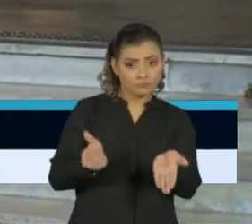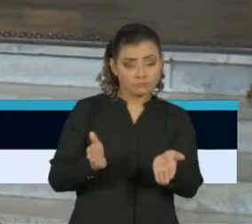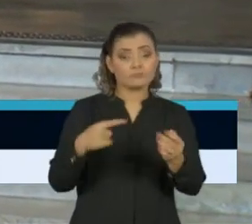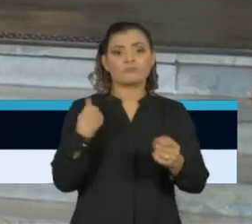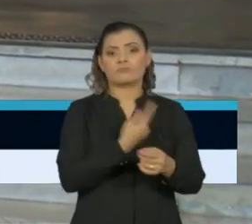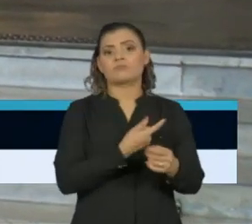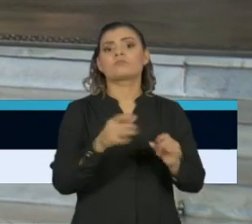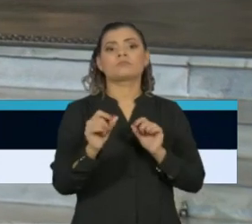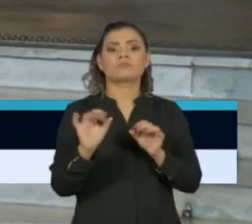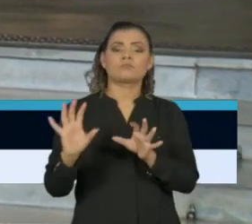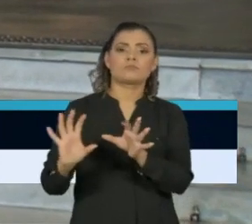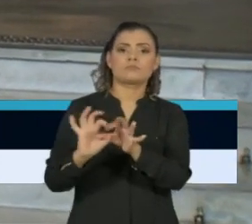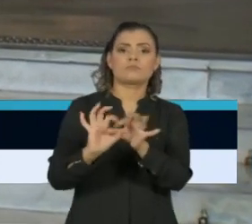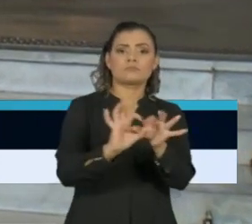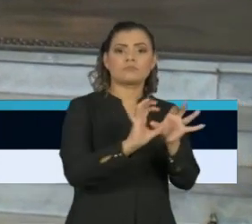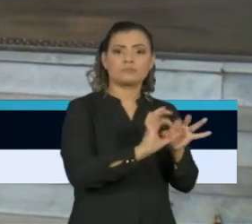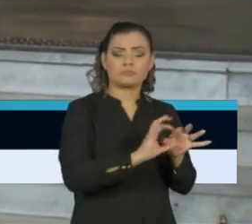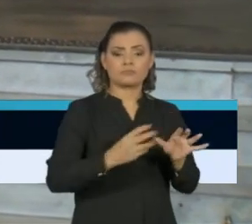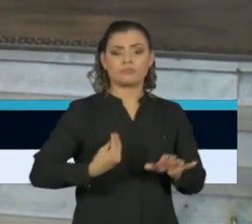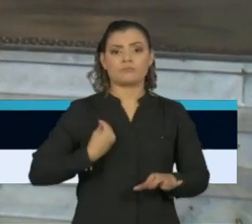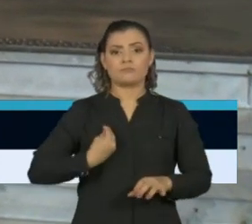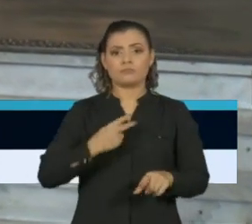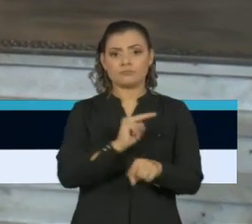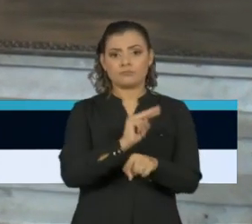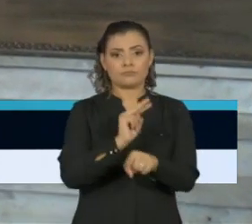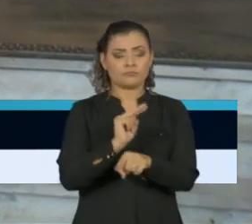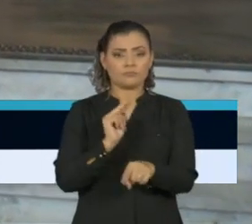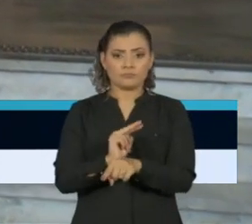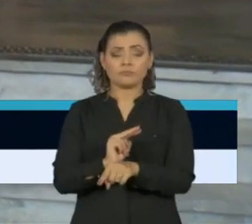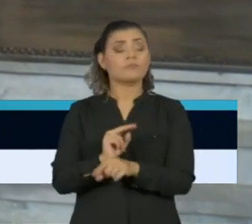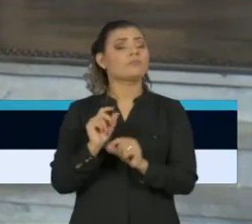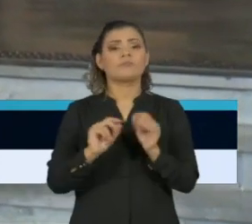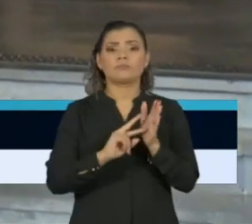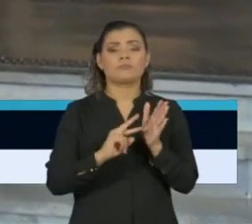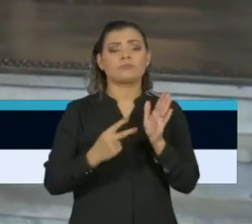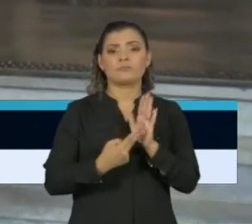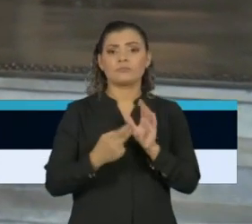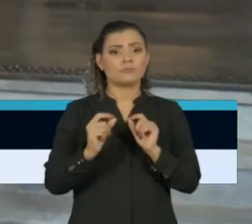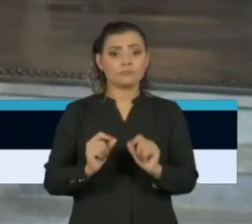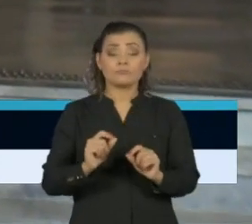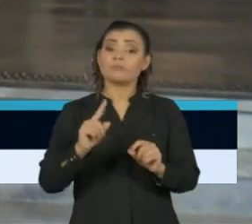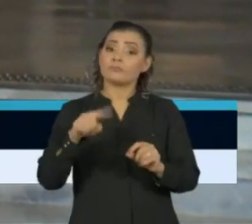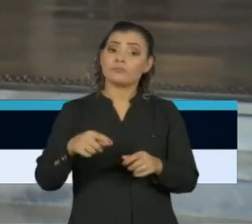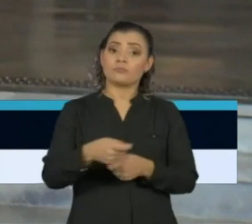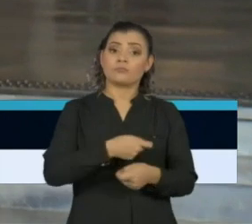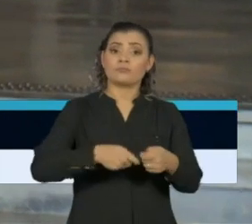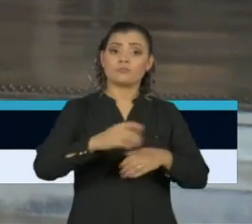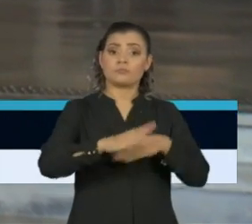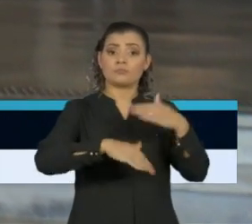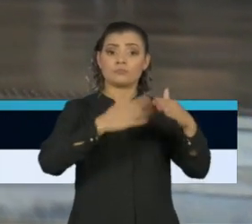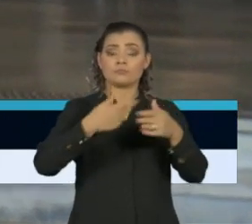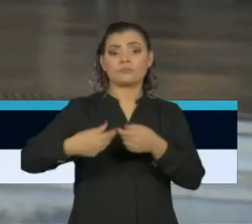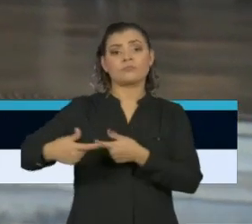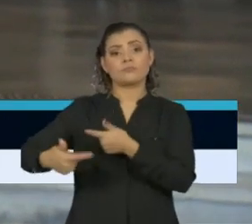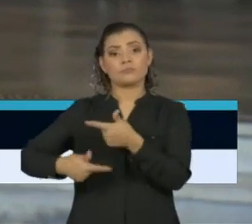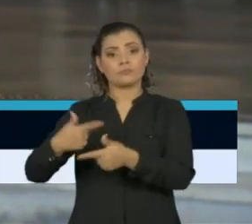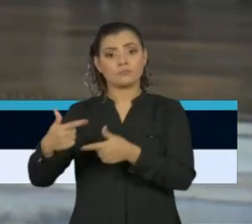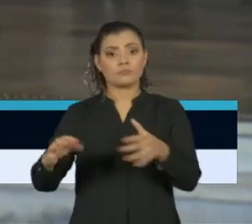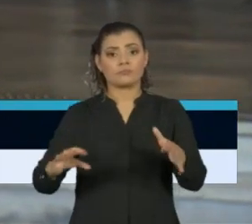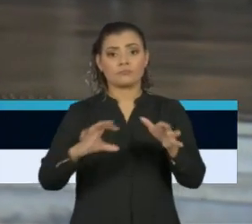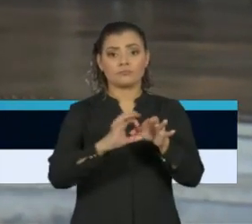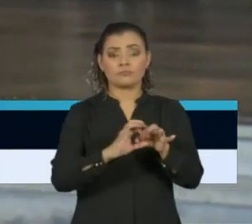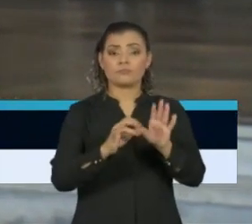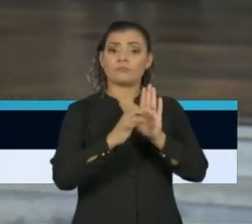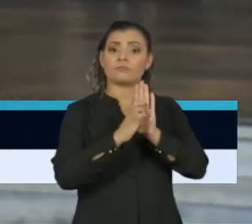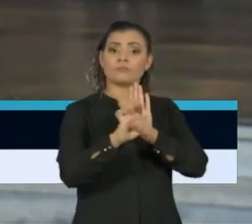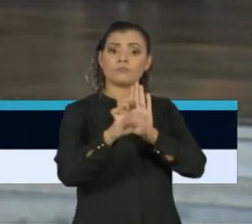programa Costurando pela Vida, que é um programa desenvolvido pela Secretaria Municipal de Desenvolvimento Econômico e Trabalho. O edital